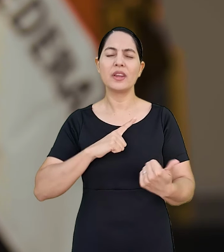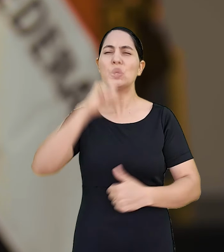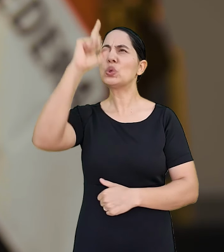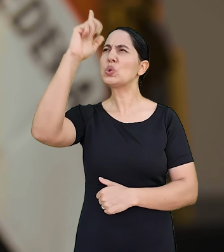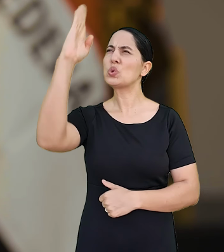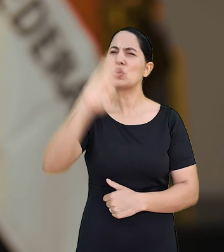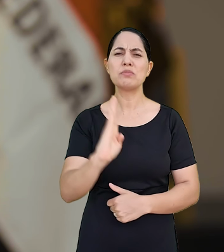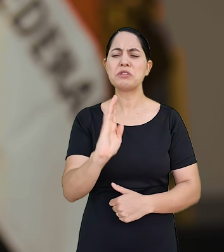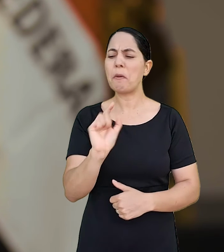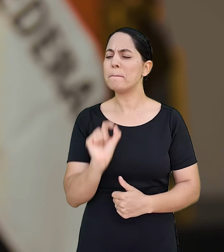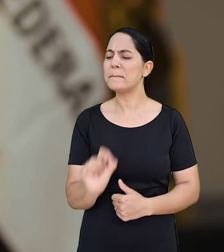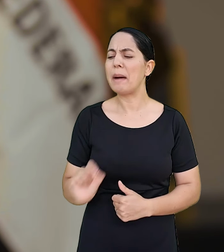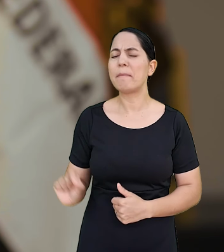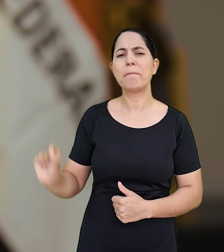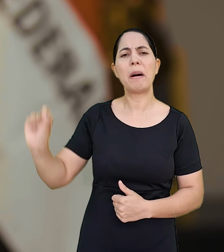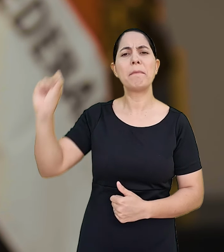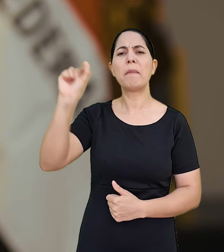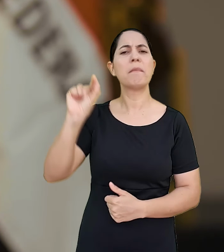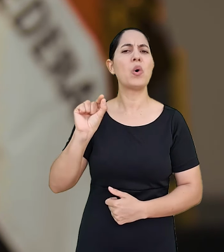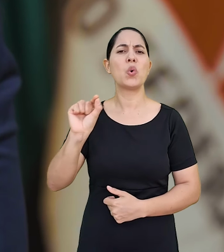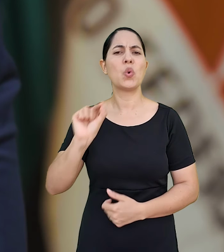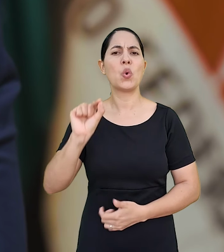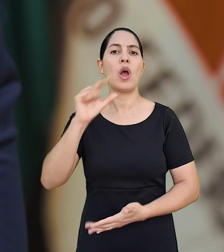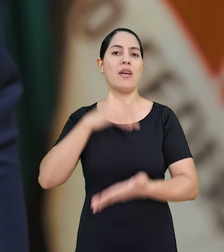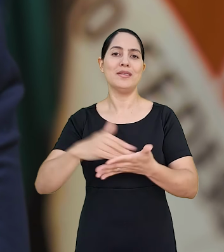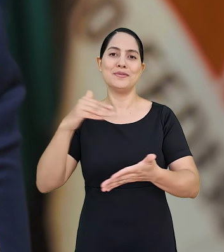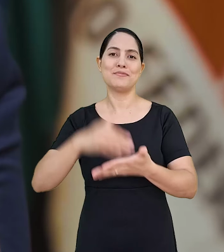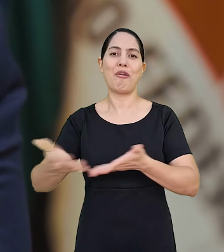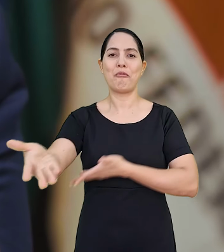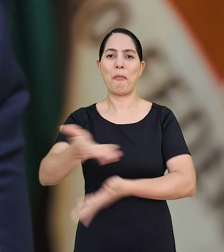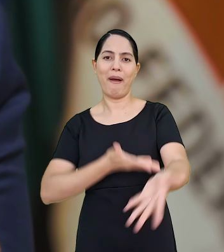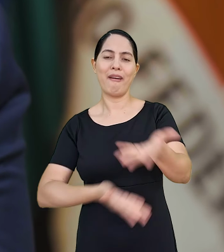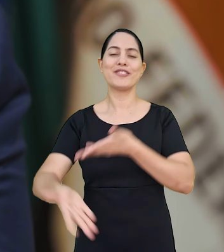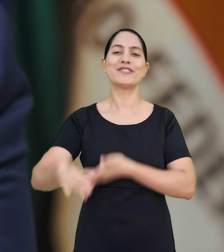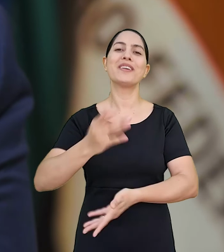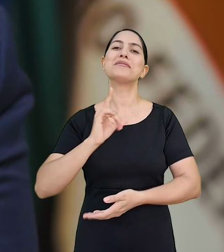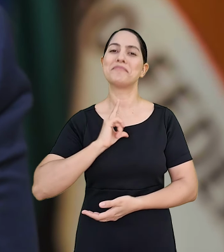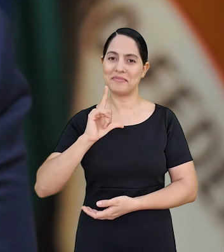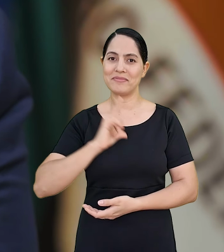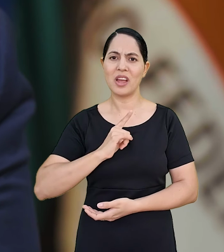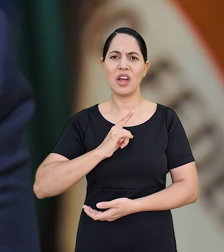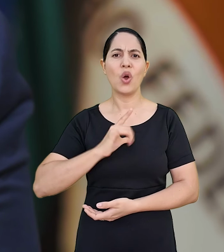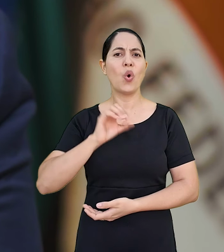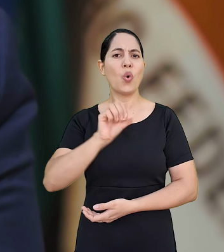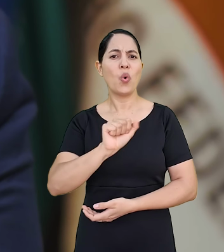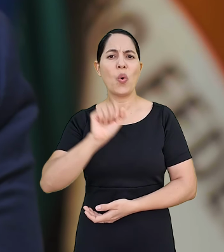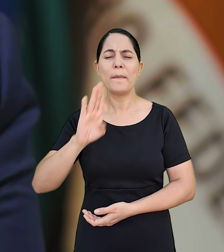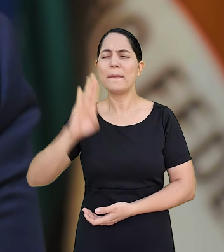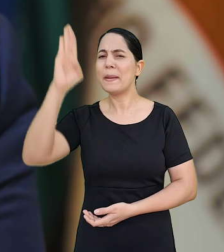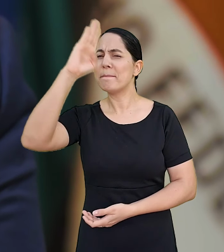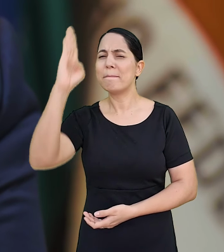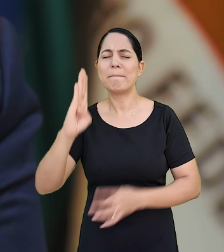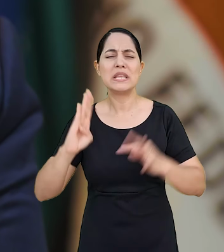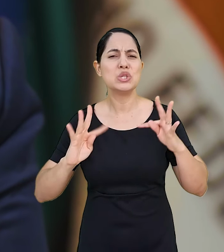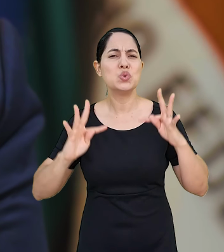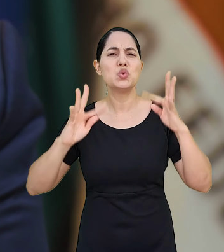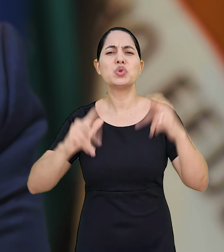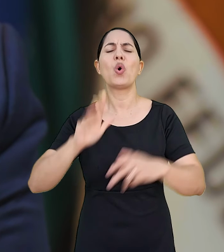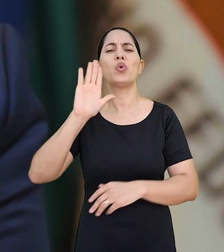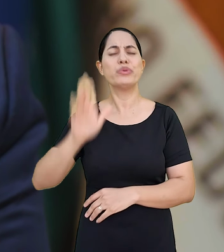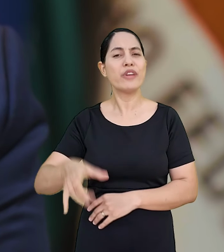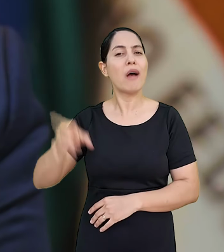Brasil escritórios compartilhados. Nesses espaços compartilhados que a Ordem por todo o Brasil instalou, e nós temos feito isso cada